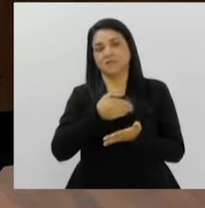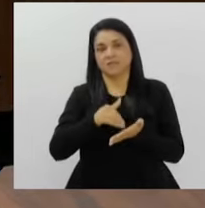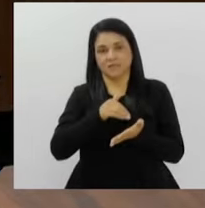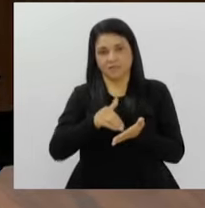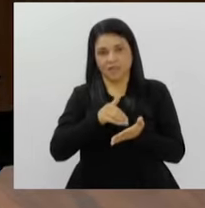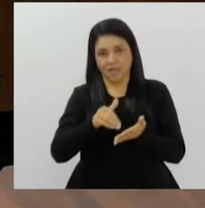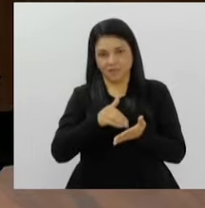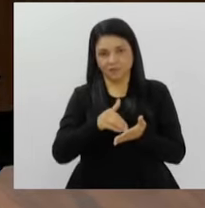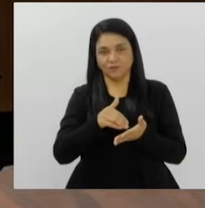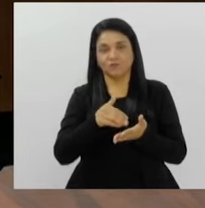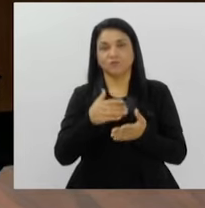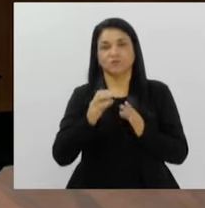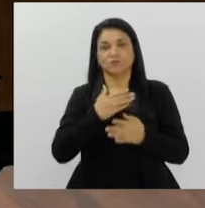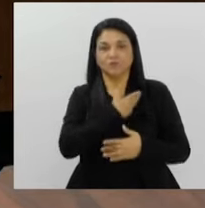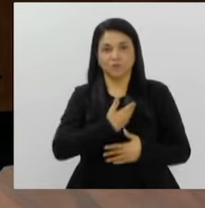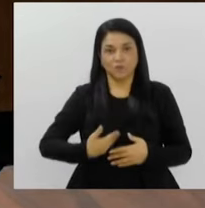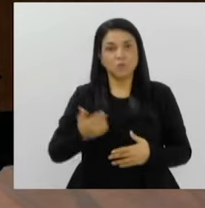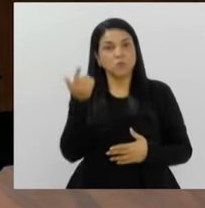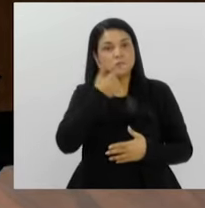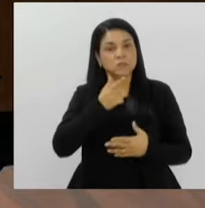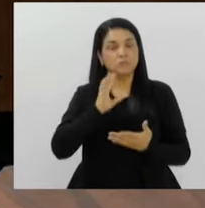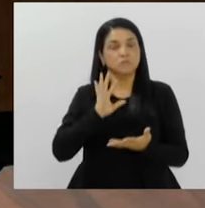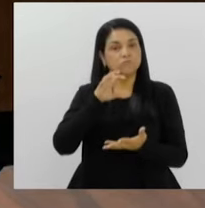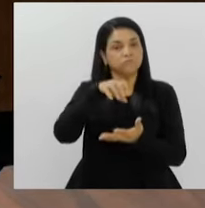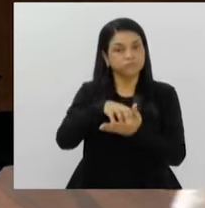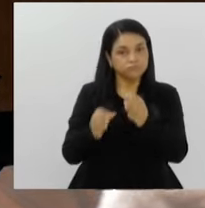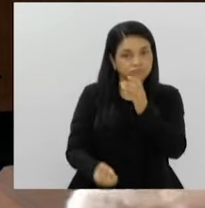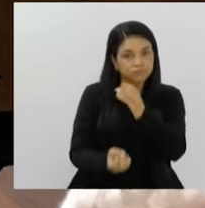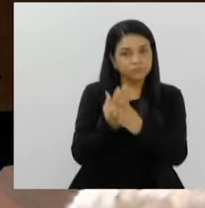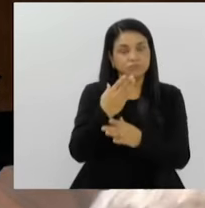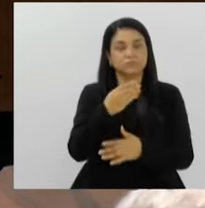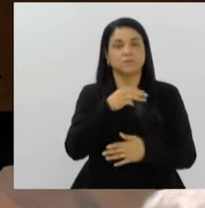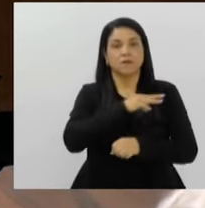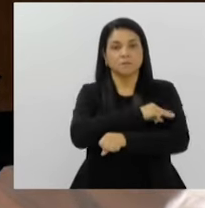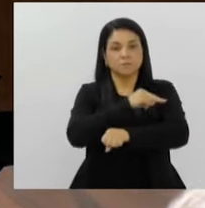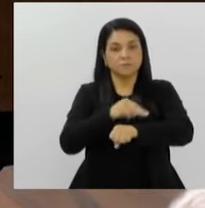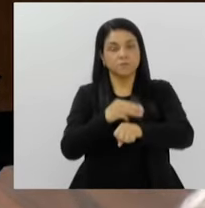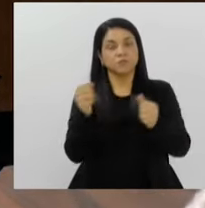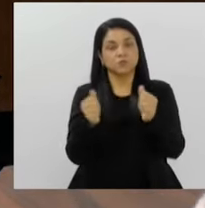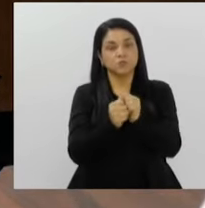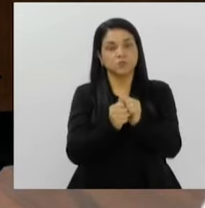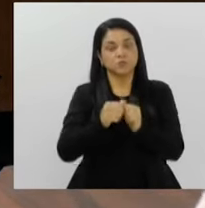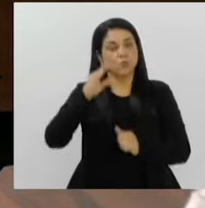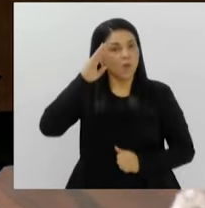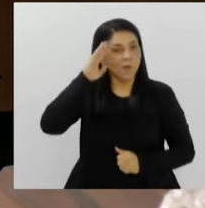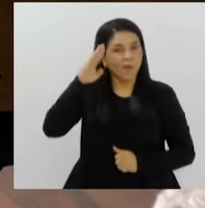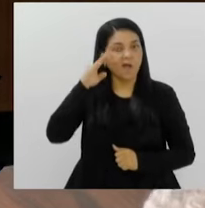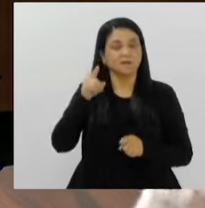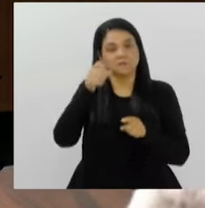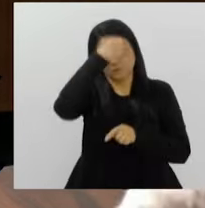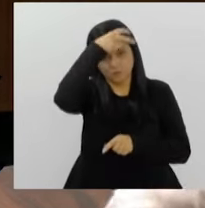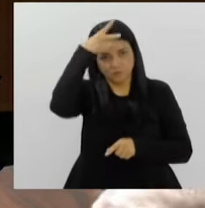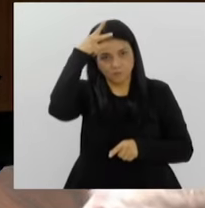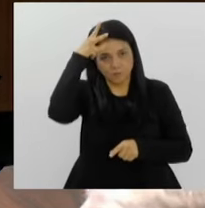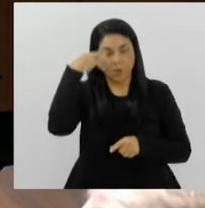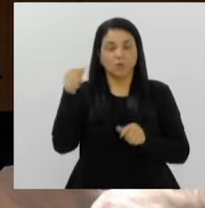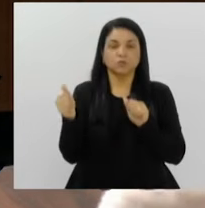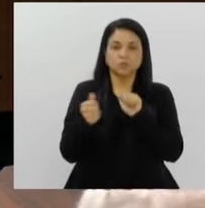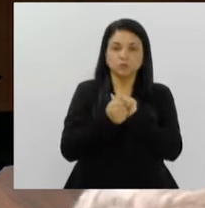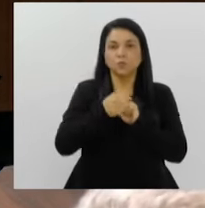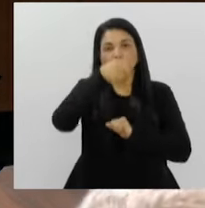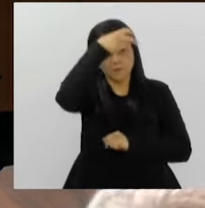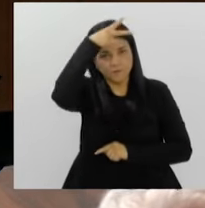na cidade de Macaé, com a nossa guarda municipal junto com a prefeitura. Então, fica aqui meus parabéns